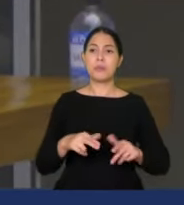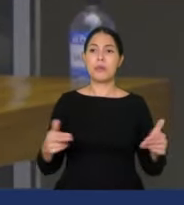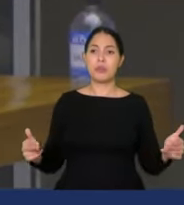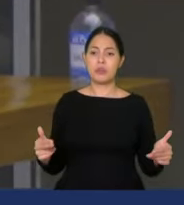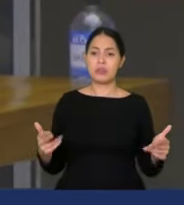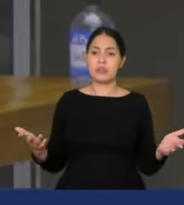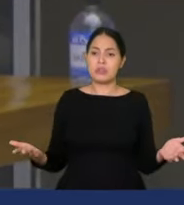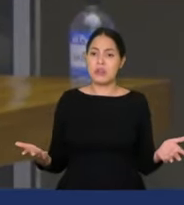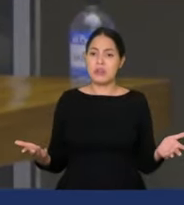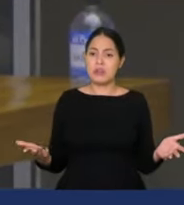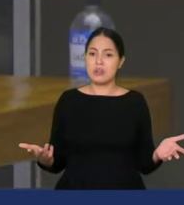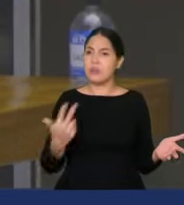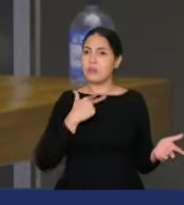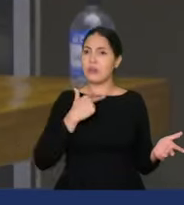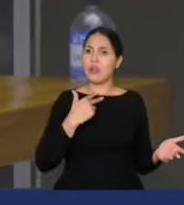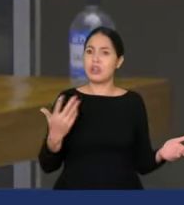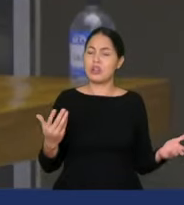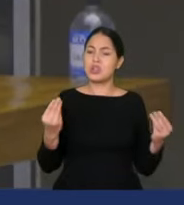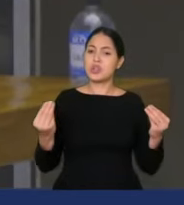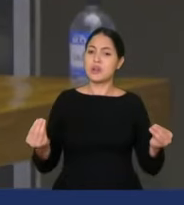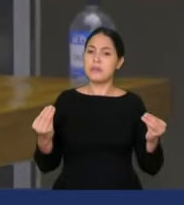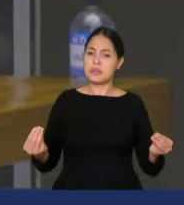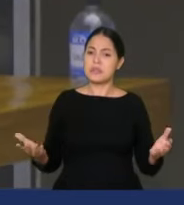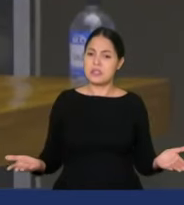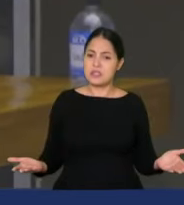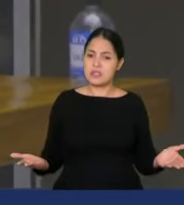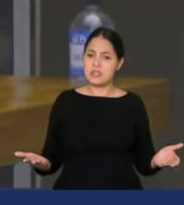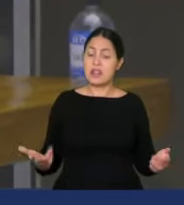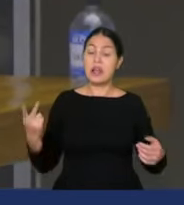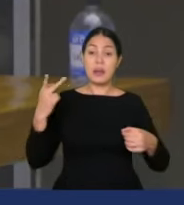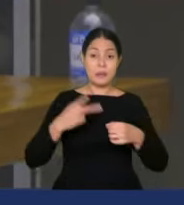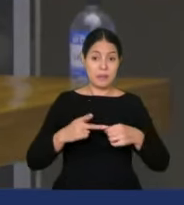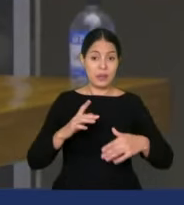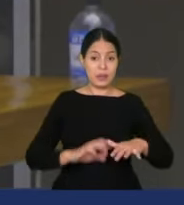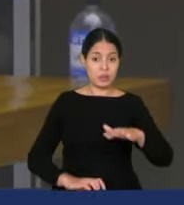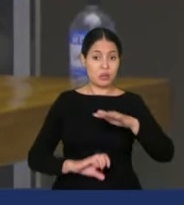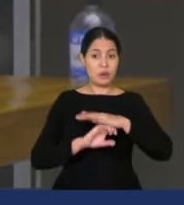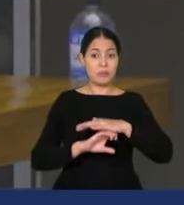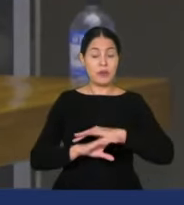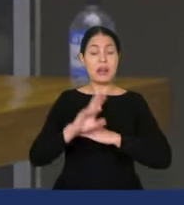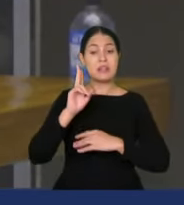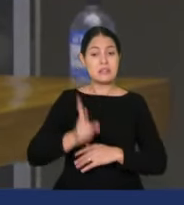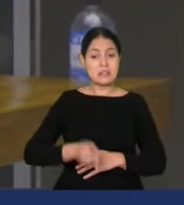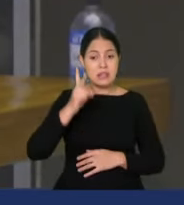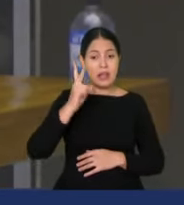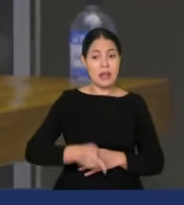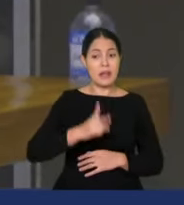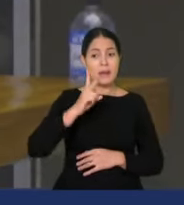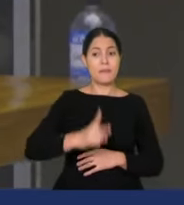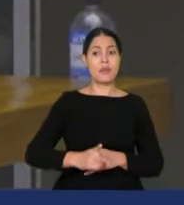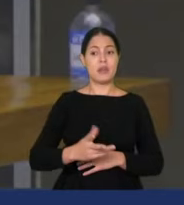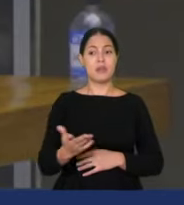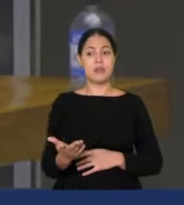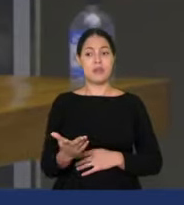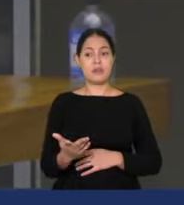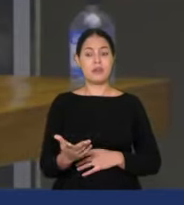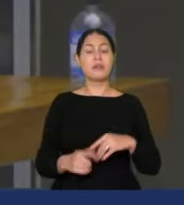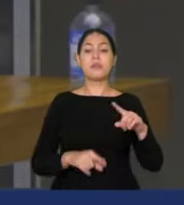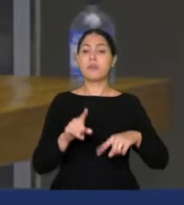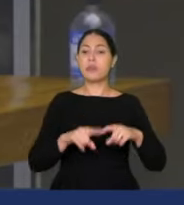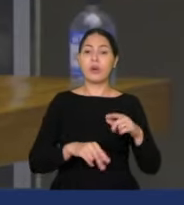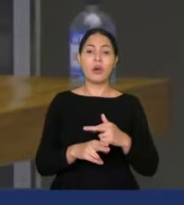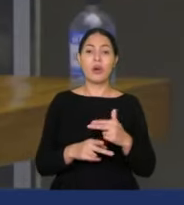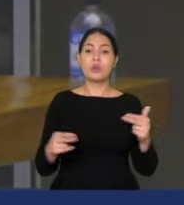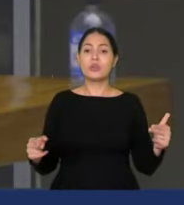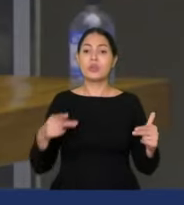que, que é isso? A Petrobras sempre teve condição de produzir e